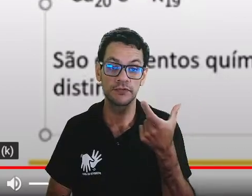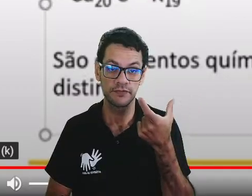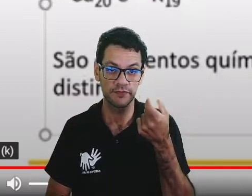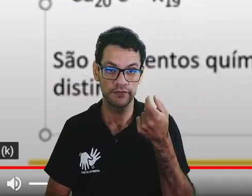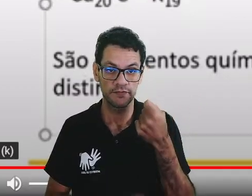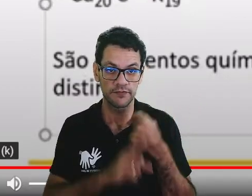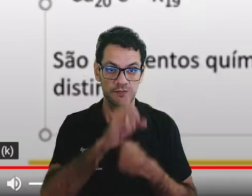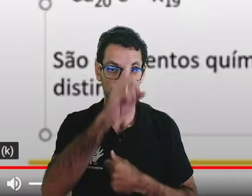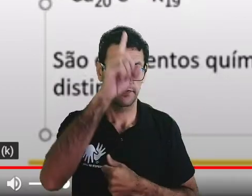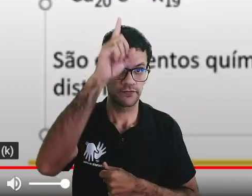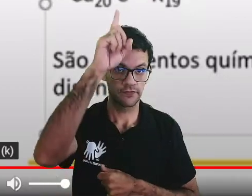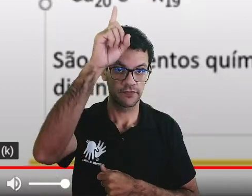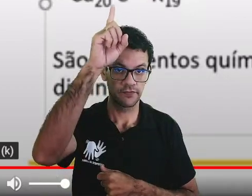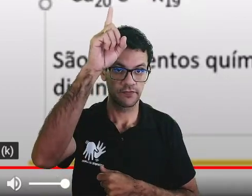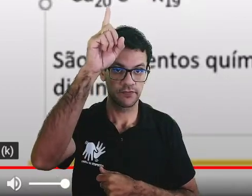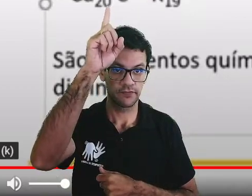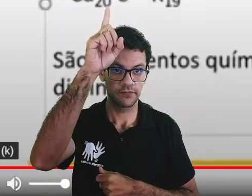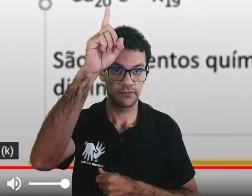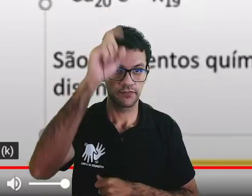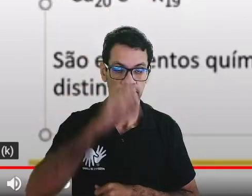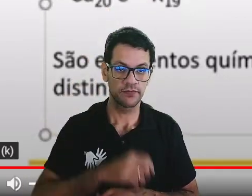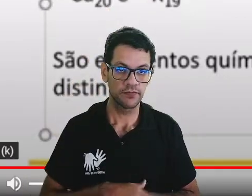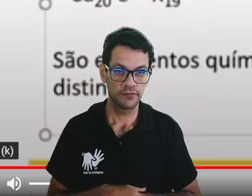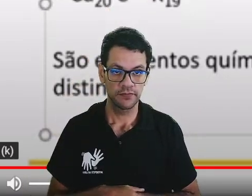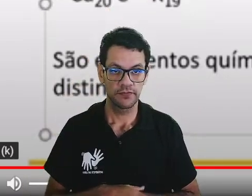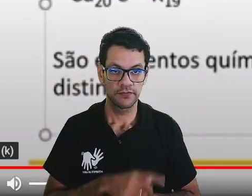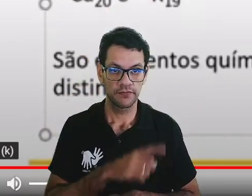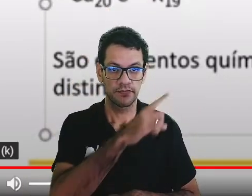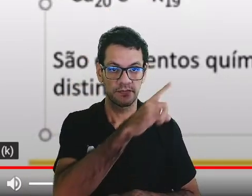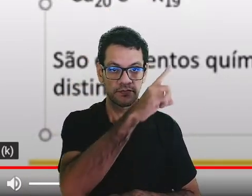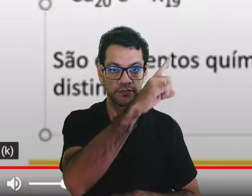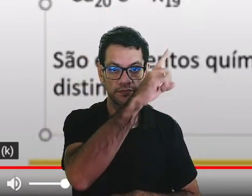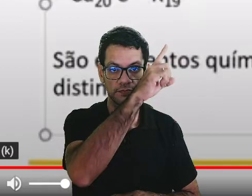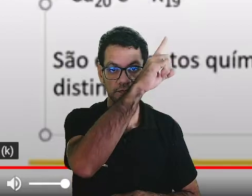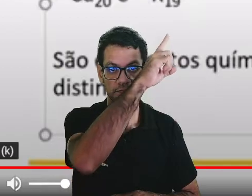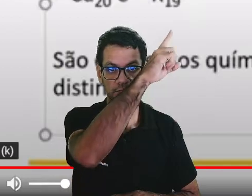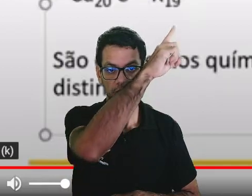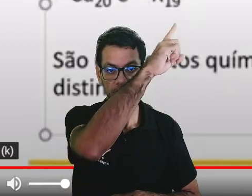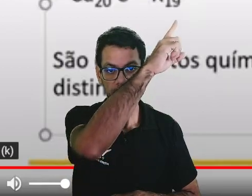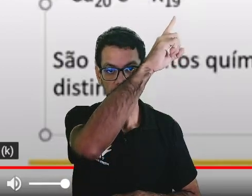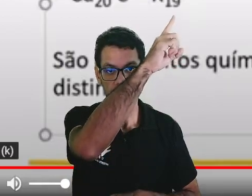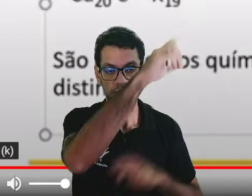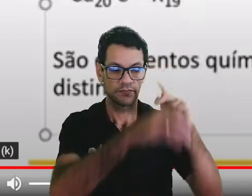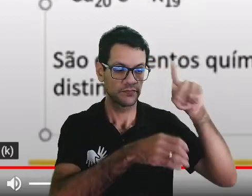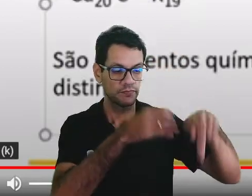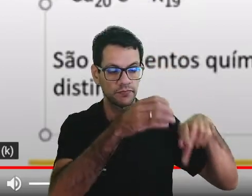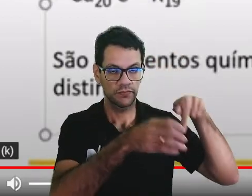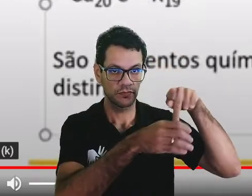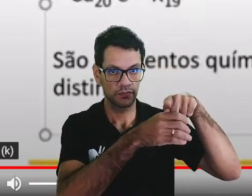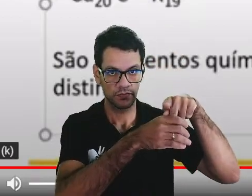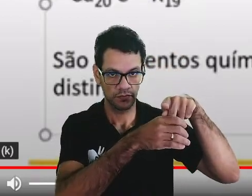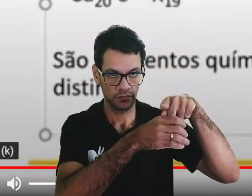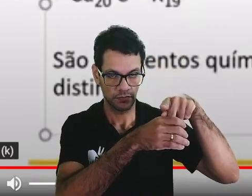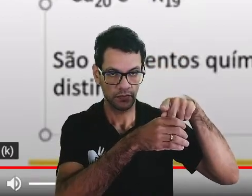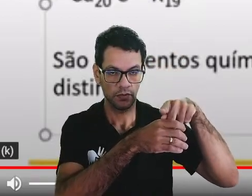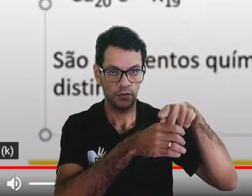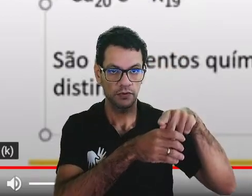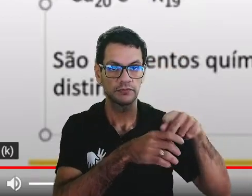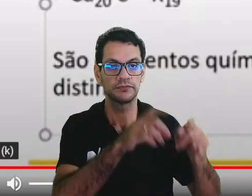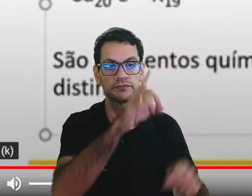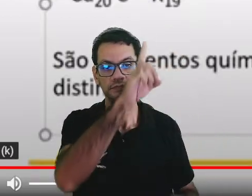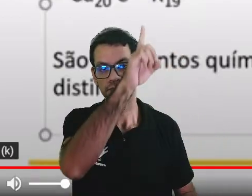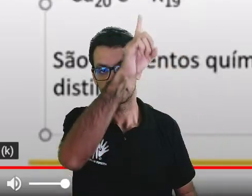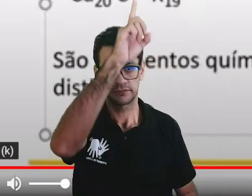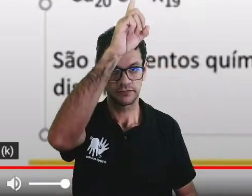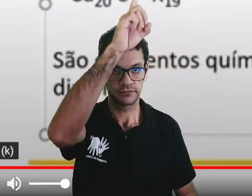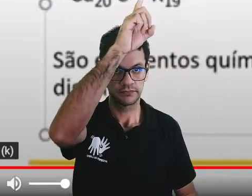O número de prótons do potássio é 19. E o número de nêutrons do cálcio vai ser 40